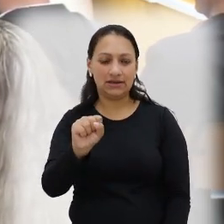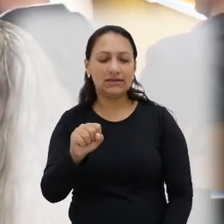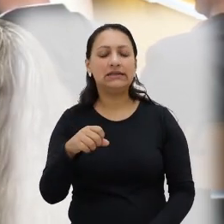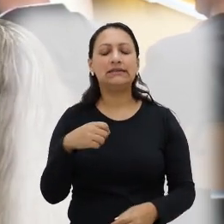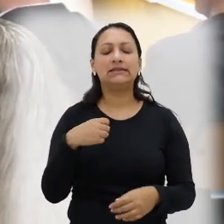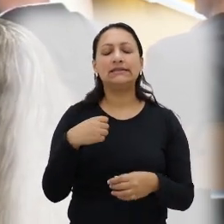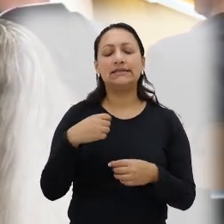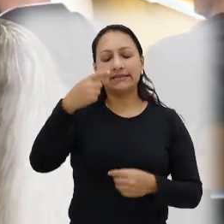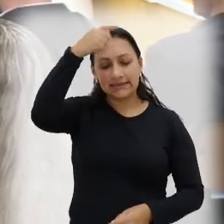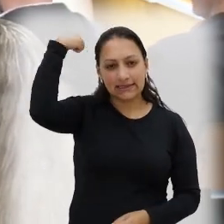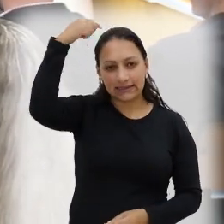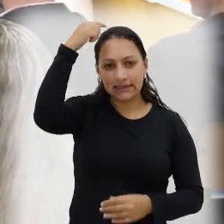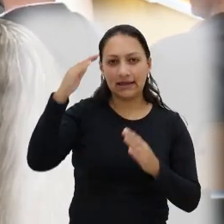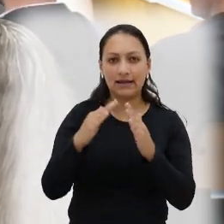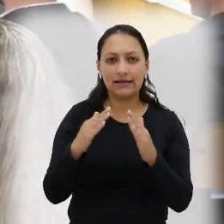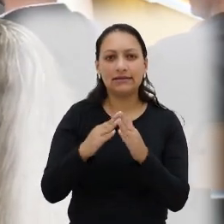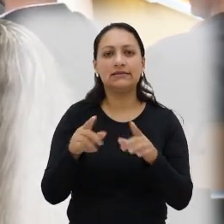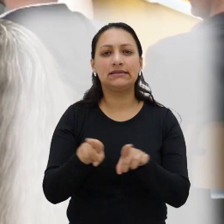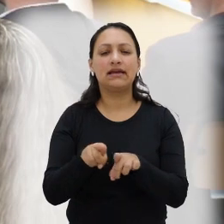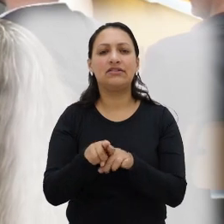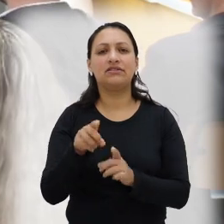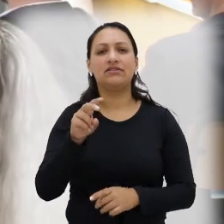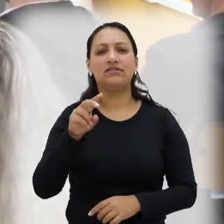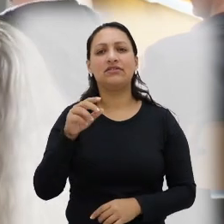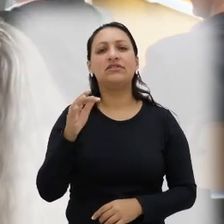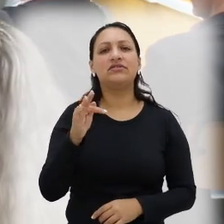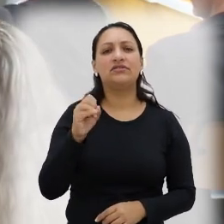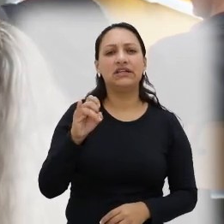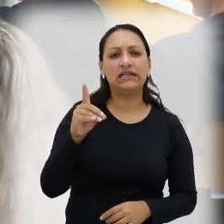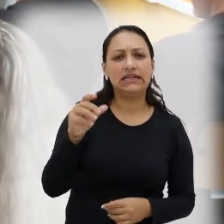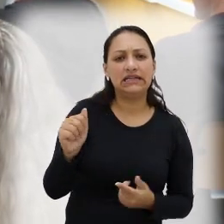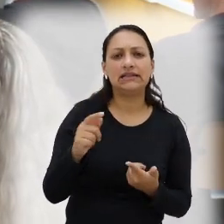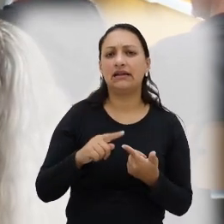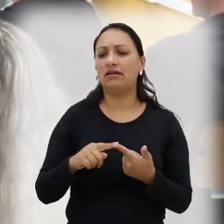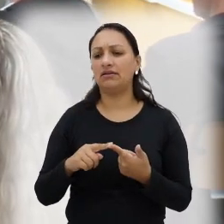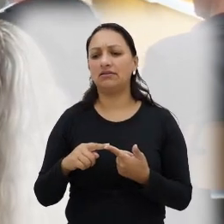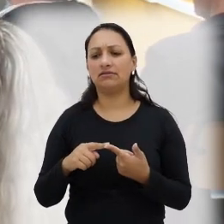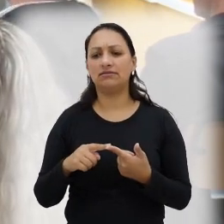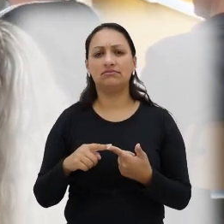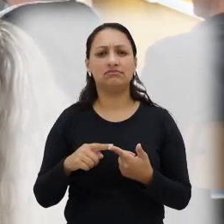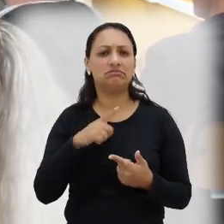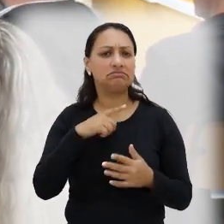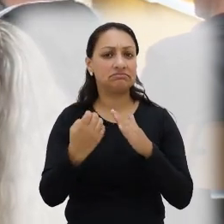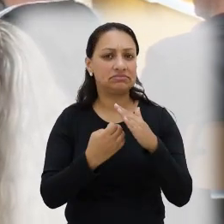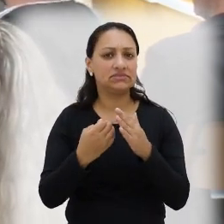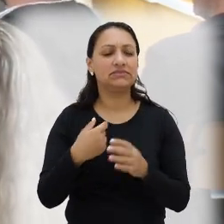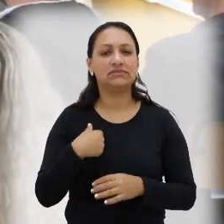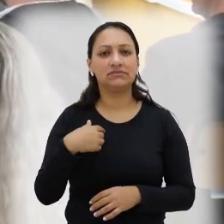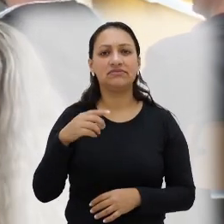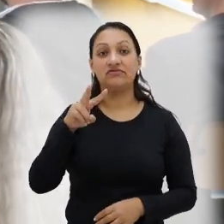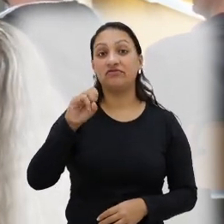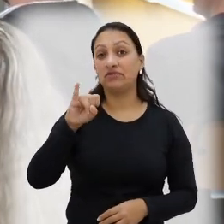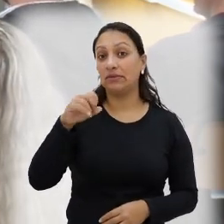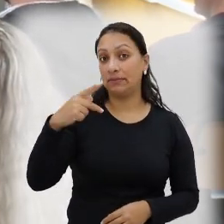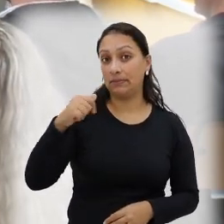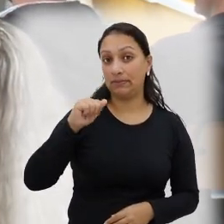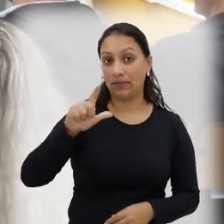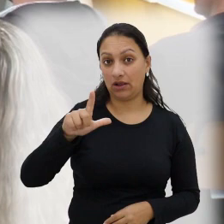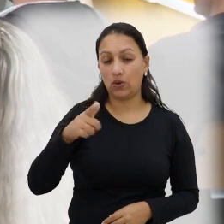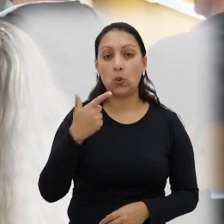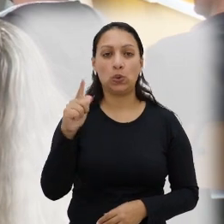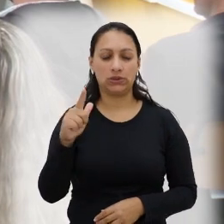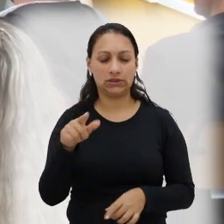a Novos, temos a FIDA, temos Haas, Vipal e